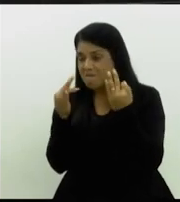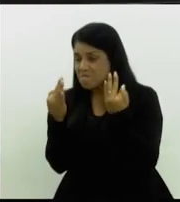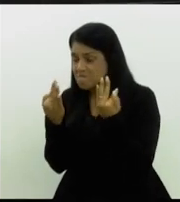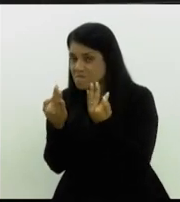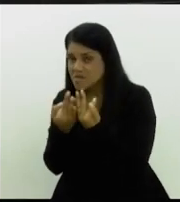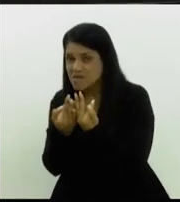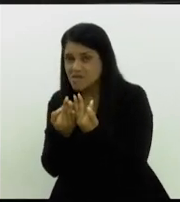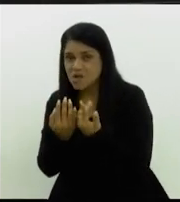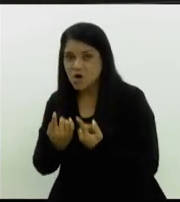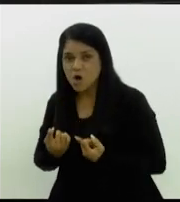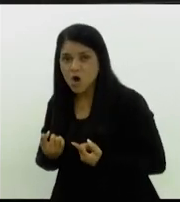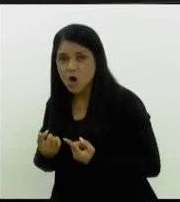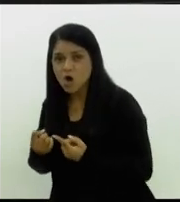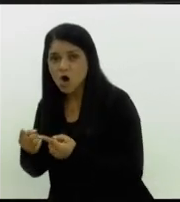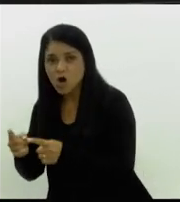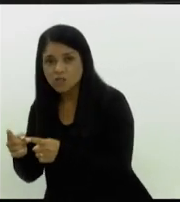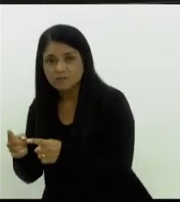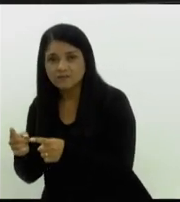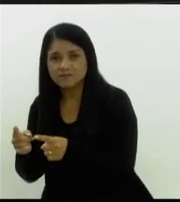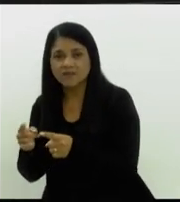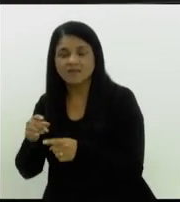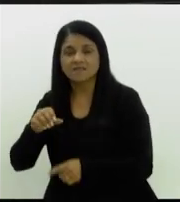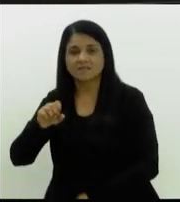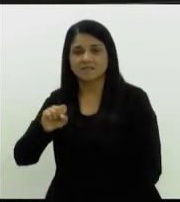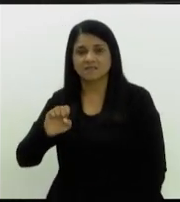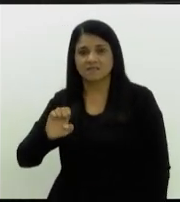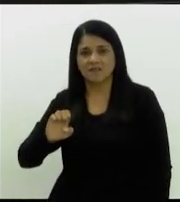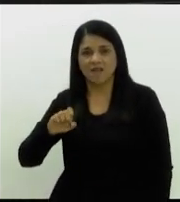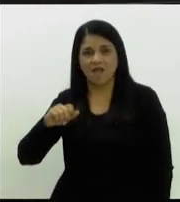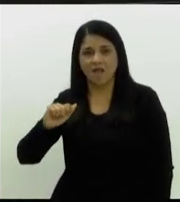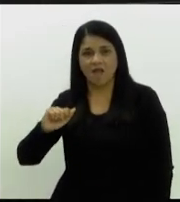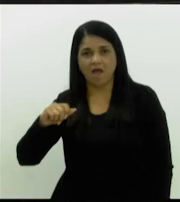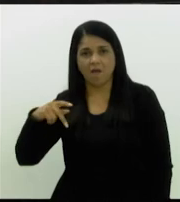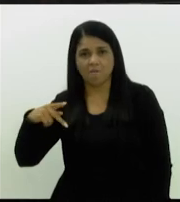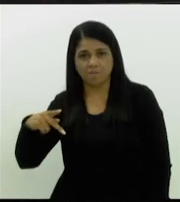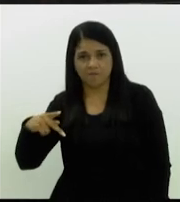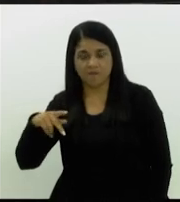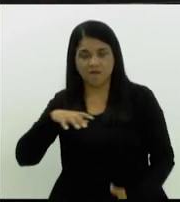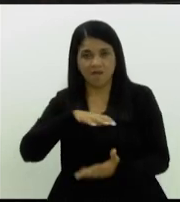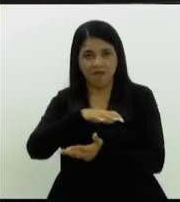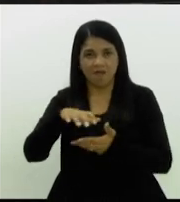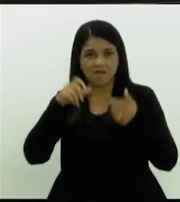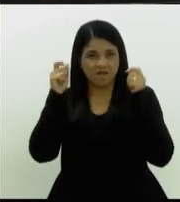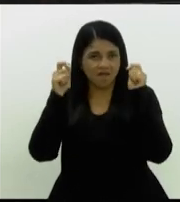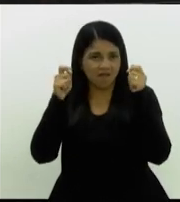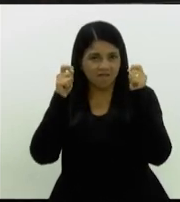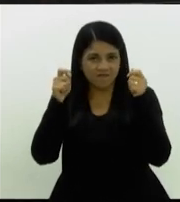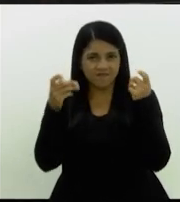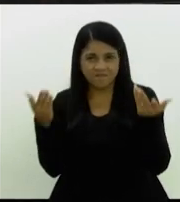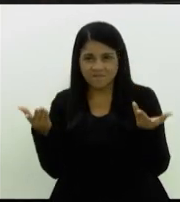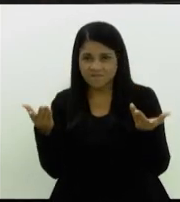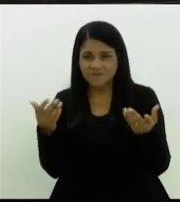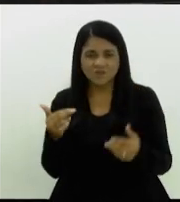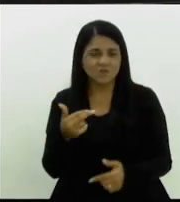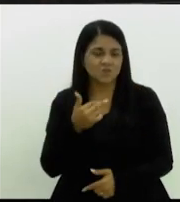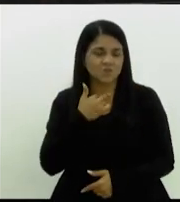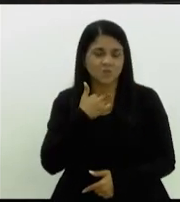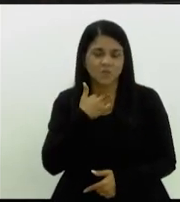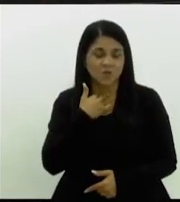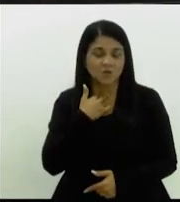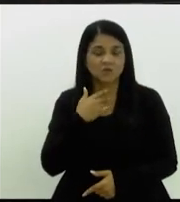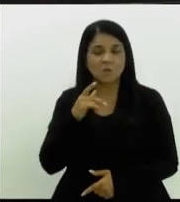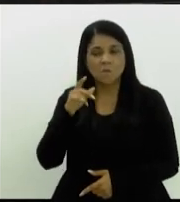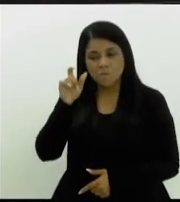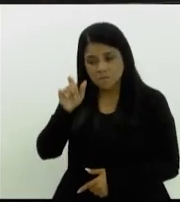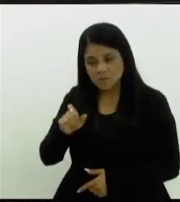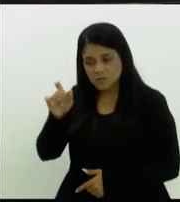contra a própria SEAP para fazer inflar a greve. E isso não pode. Pessoas que viajaram do